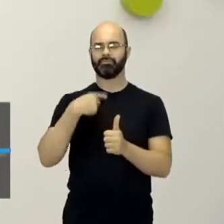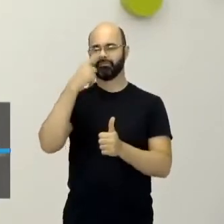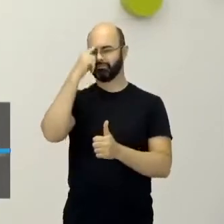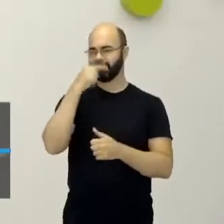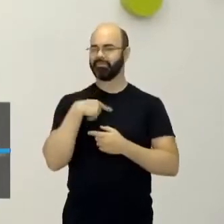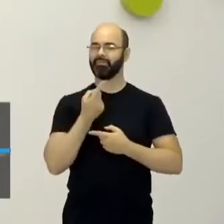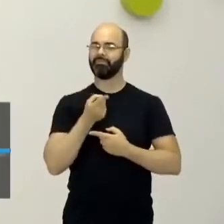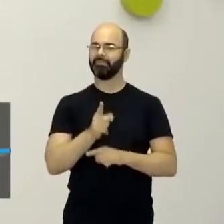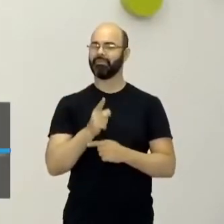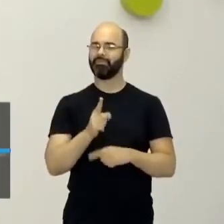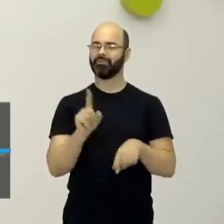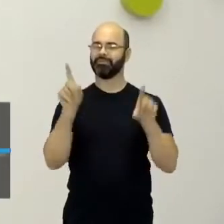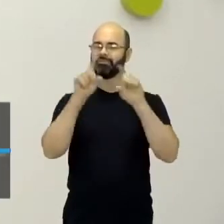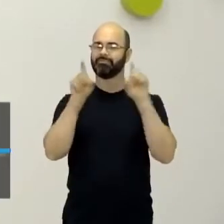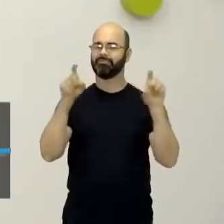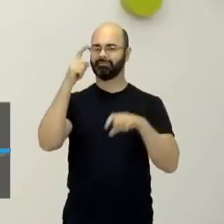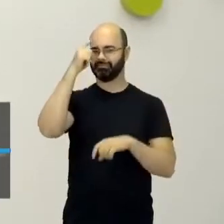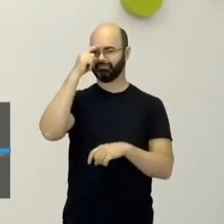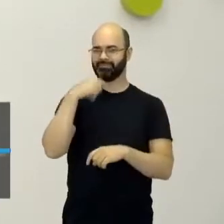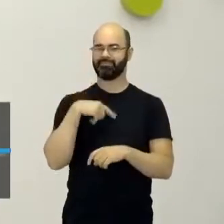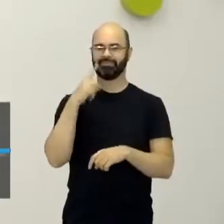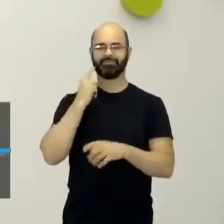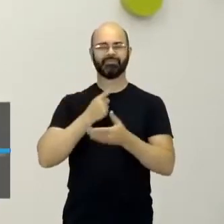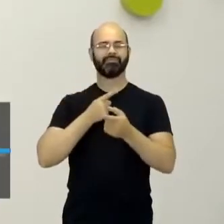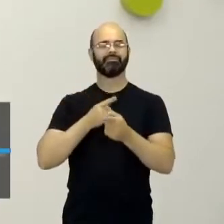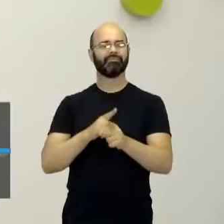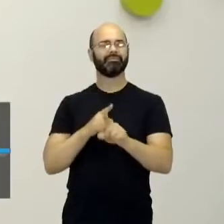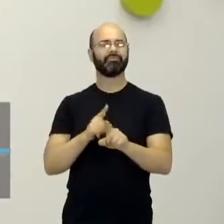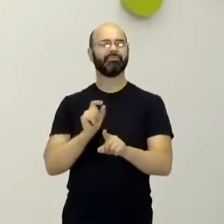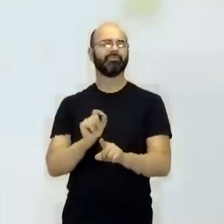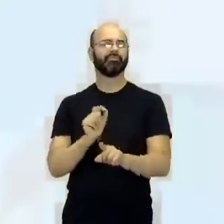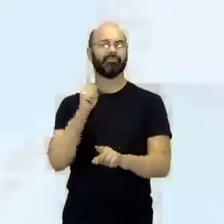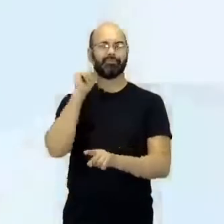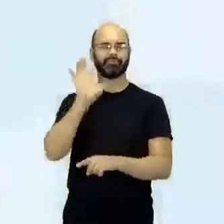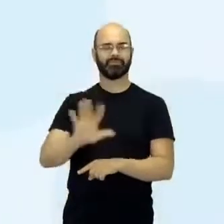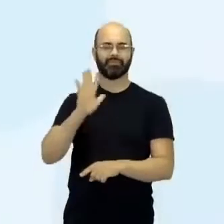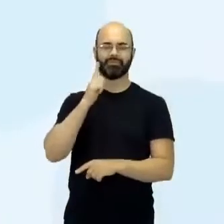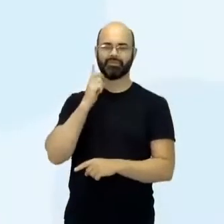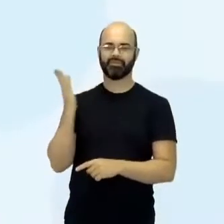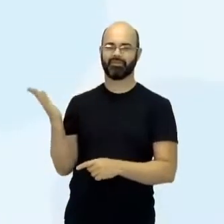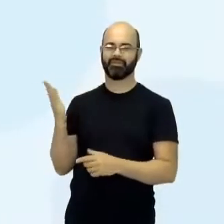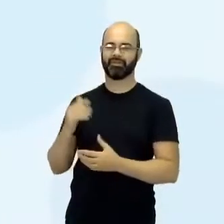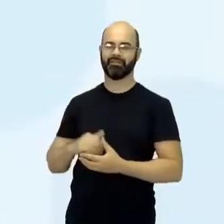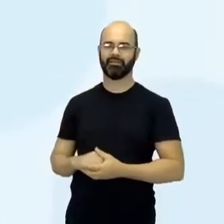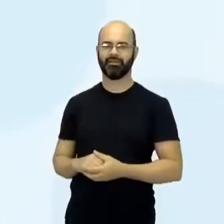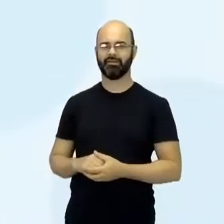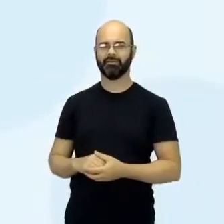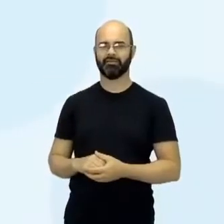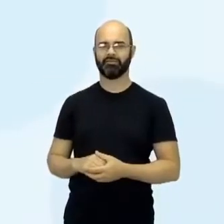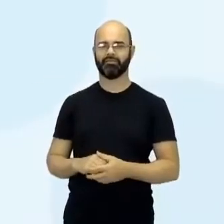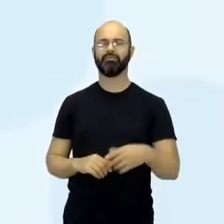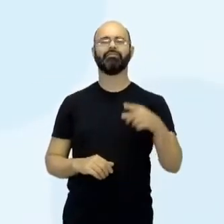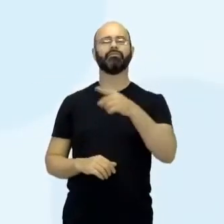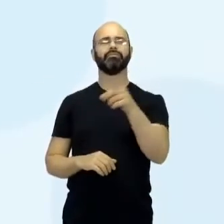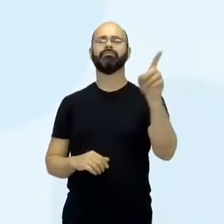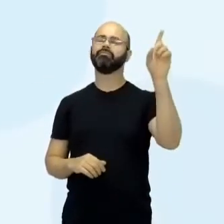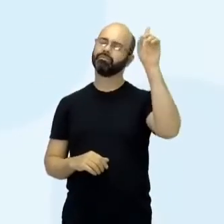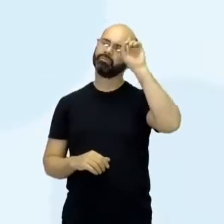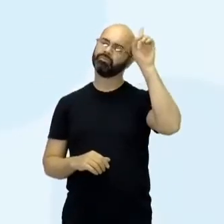fazer aquela provocação com os alunos. Dá uma olhadinha aí na tela, oitavo ano, olha lá. No seu dia a